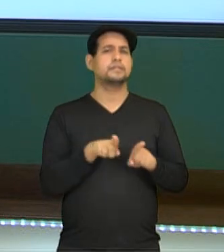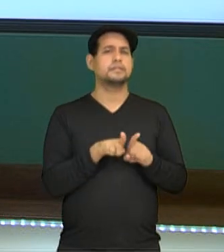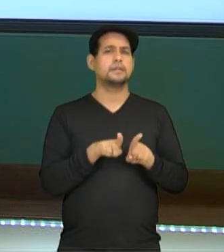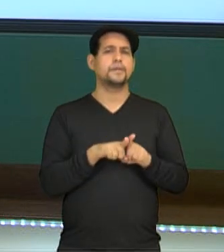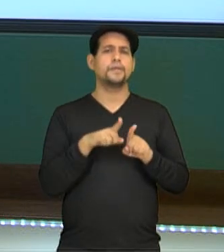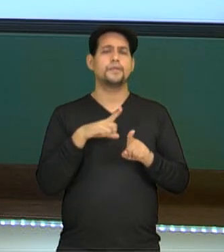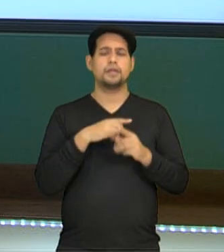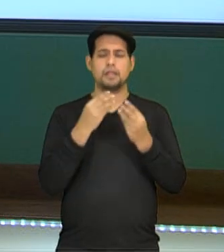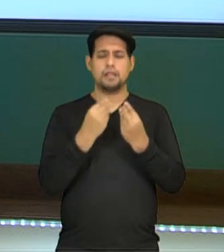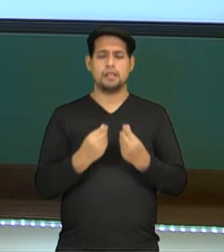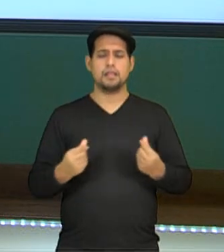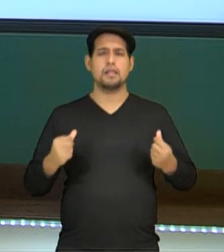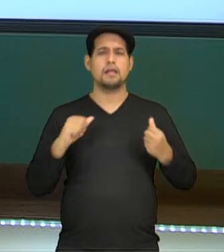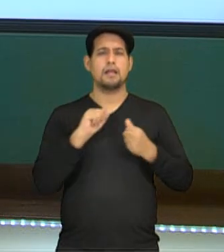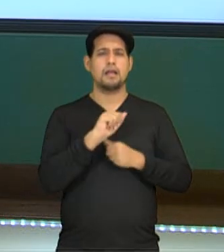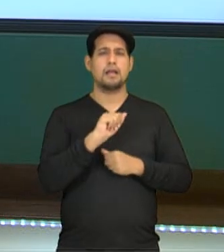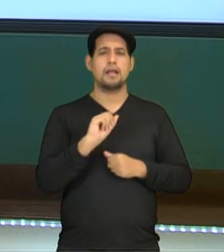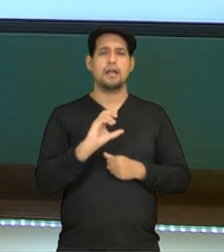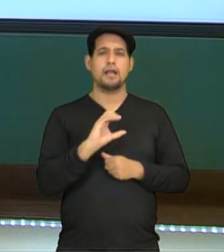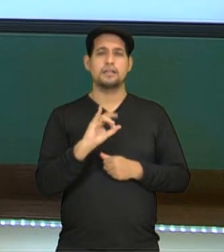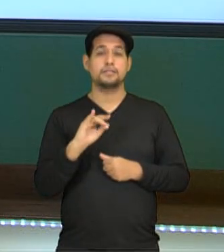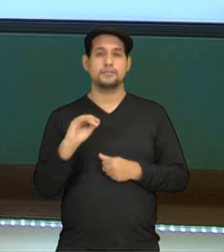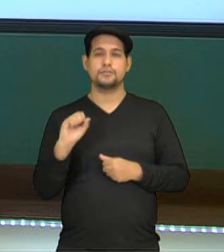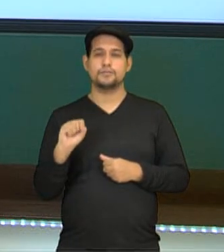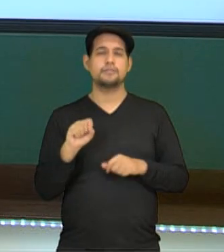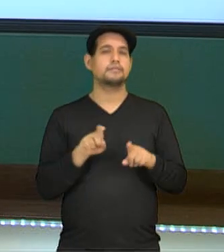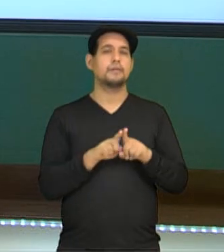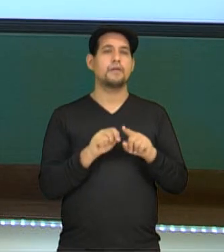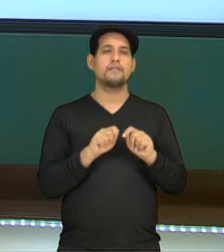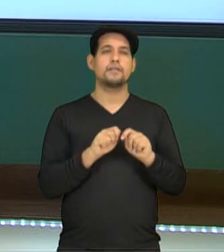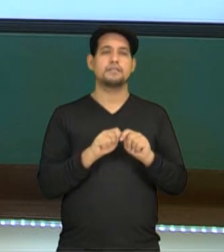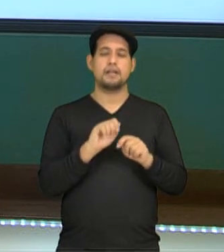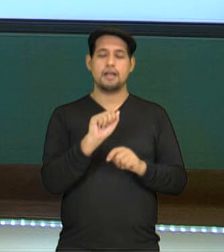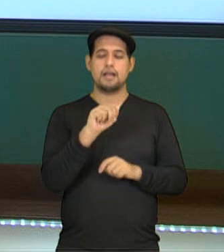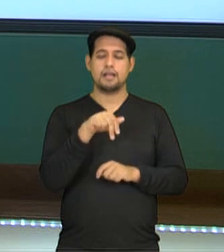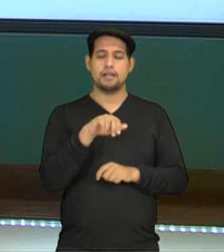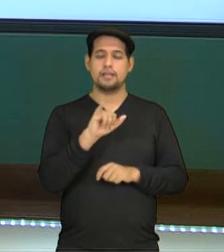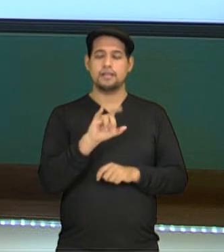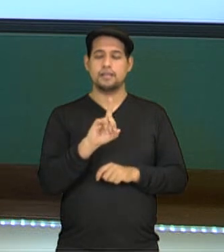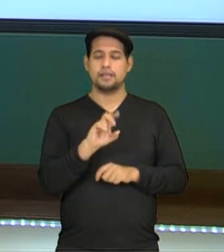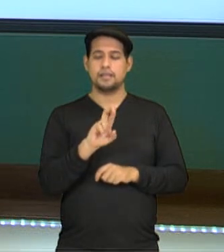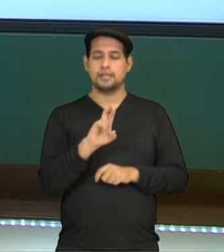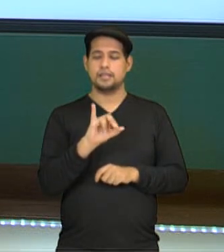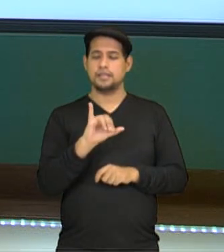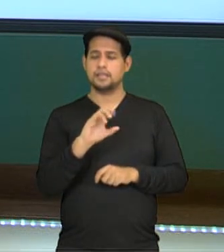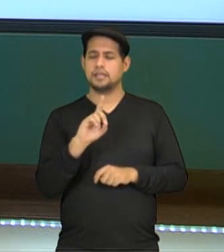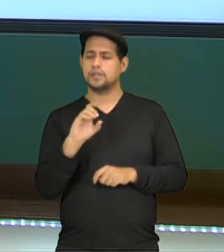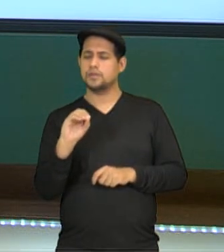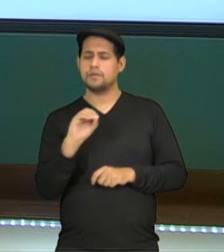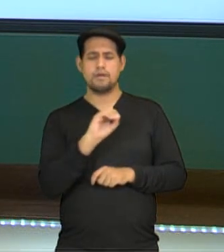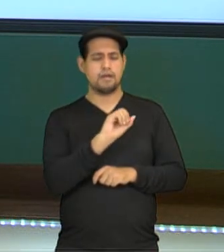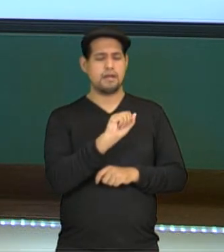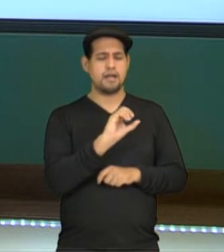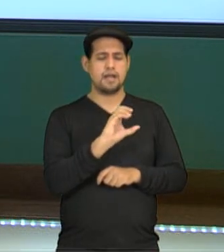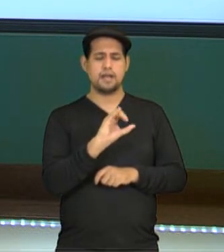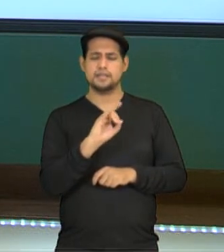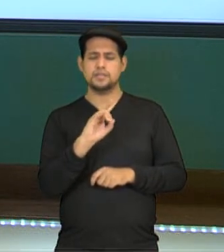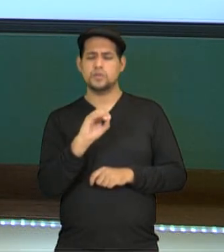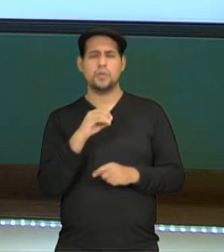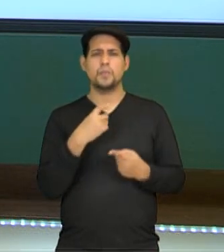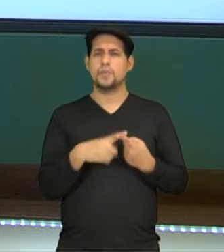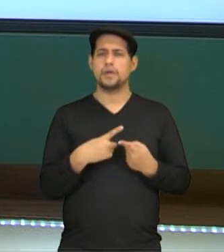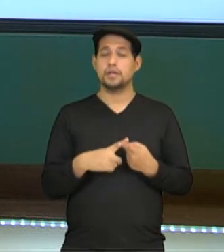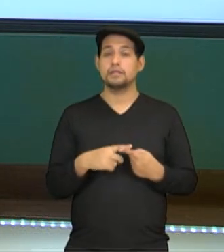sobra dos ácidos carboxílicos formando o anidrido. Então, por que anidrido ácido? Porque eles